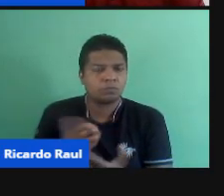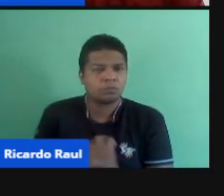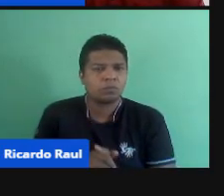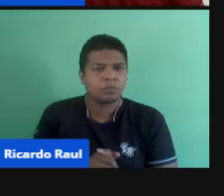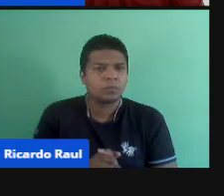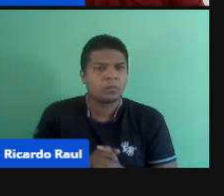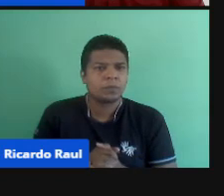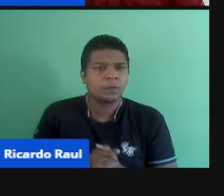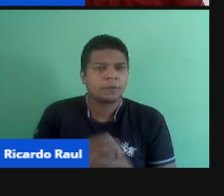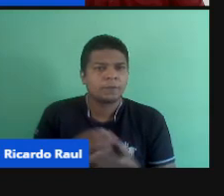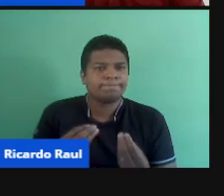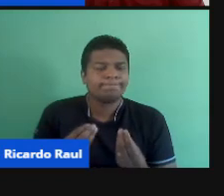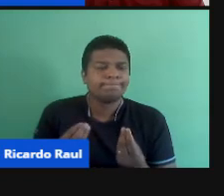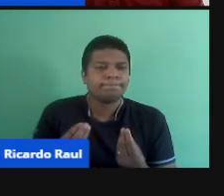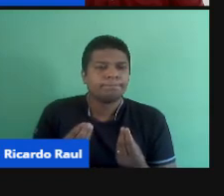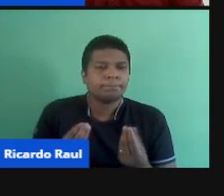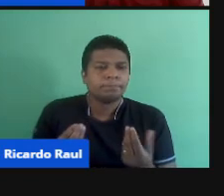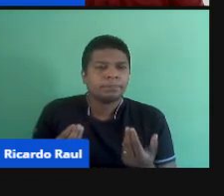Ele tinha